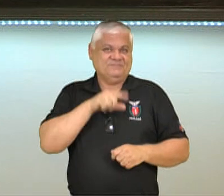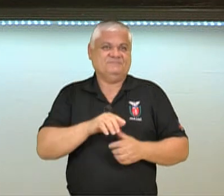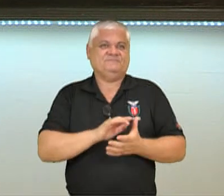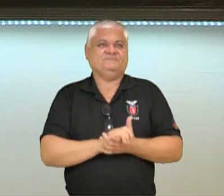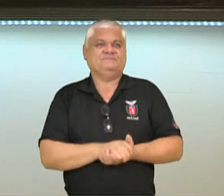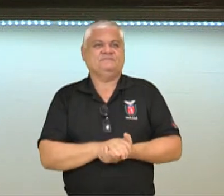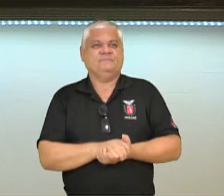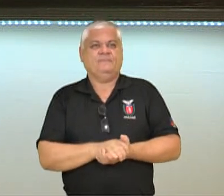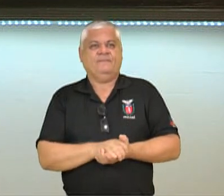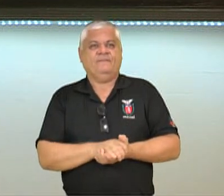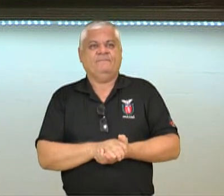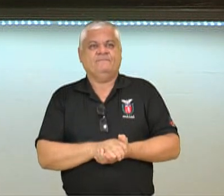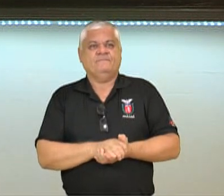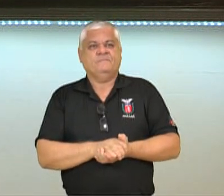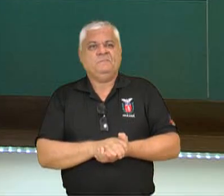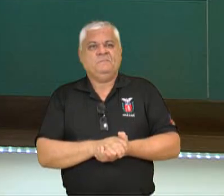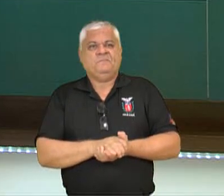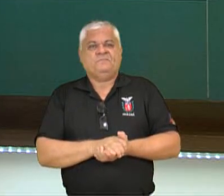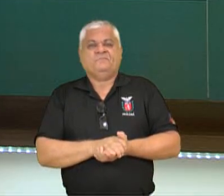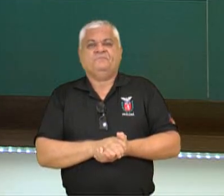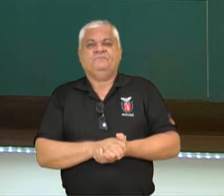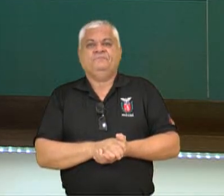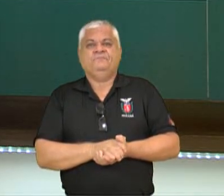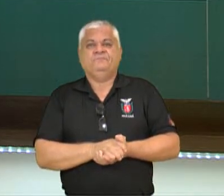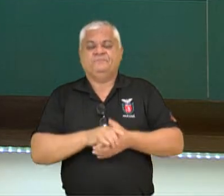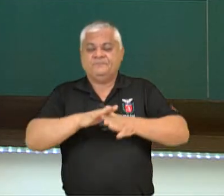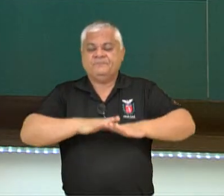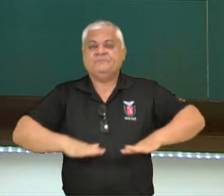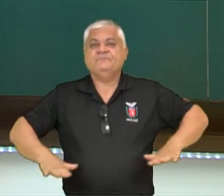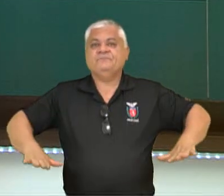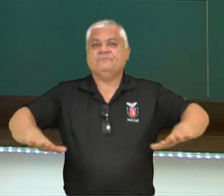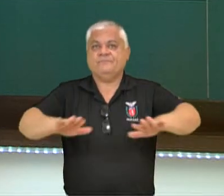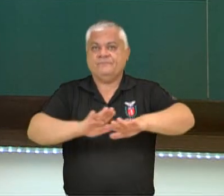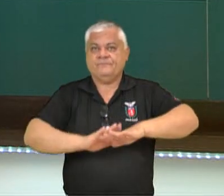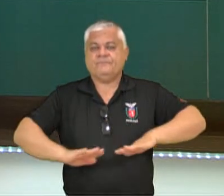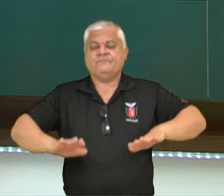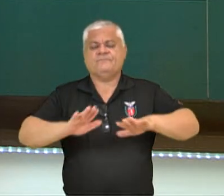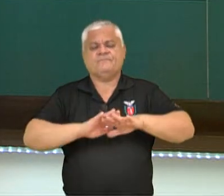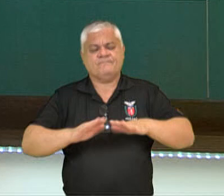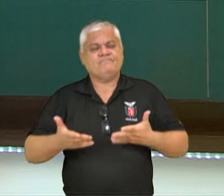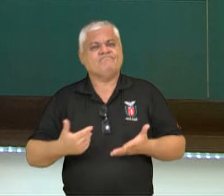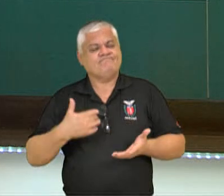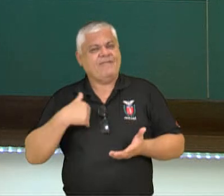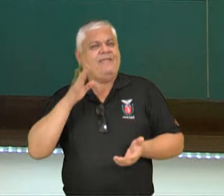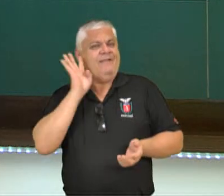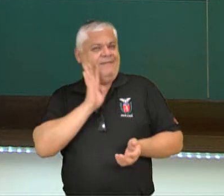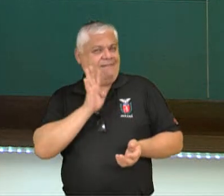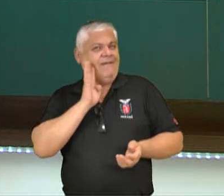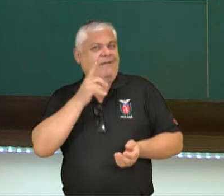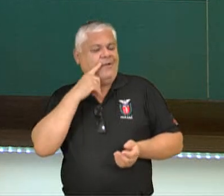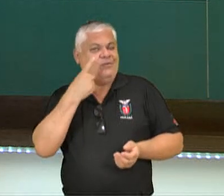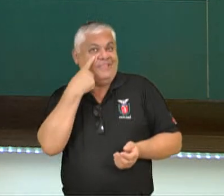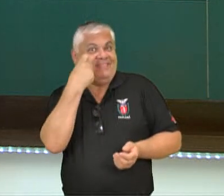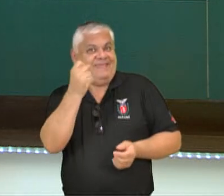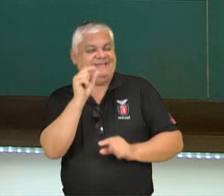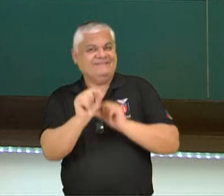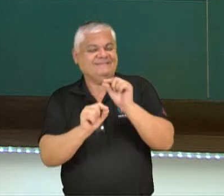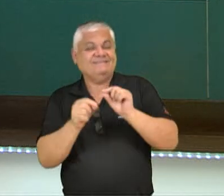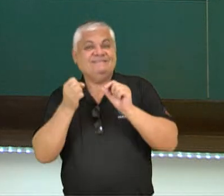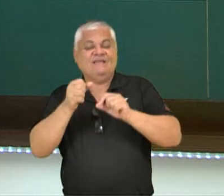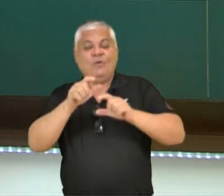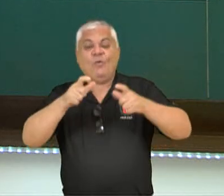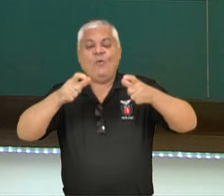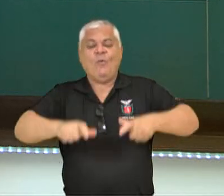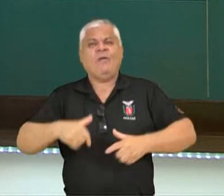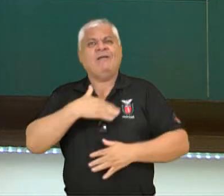corredor. O terreno, a corrida fica muito mais interessante se o terreno for